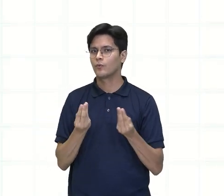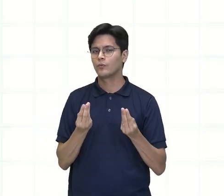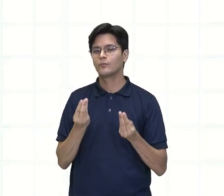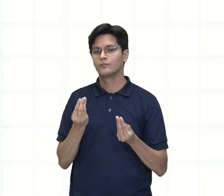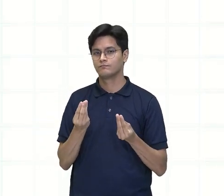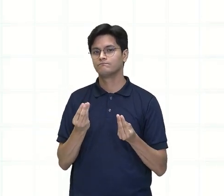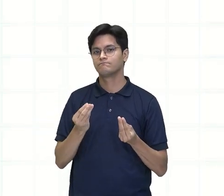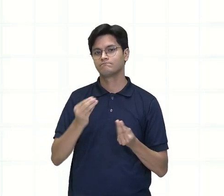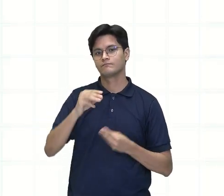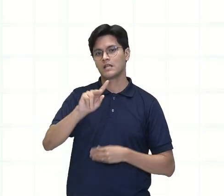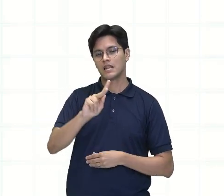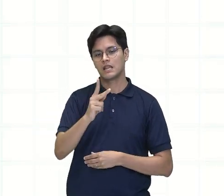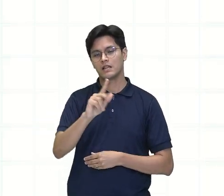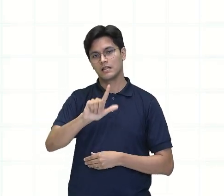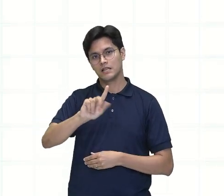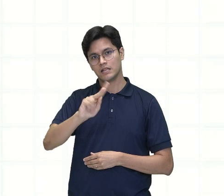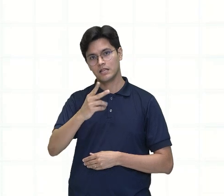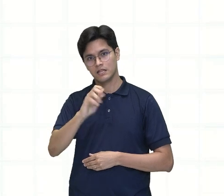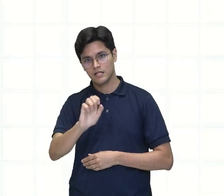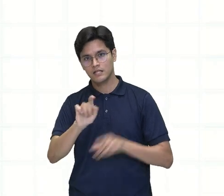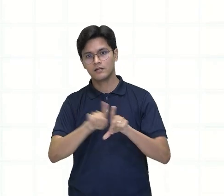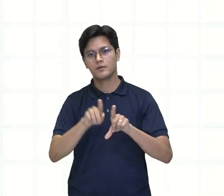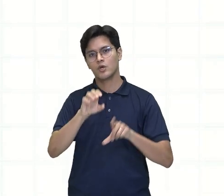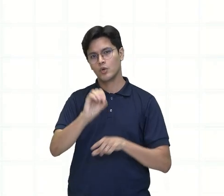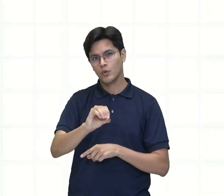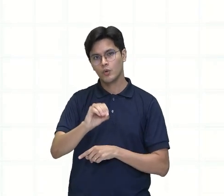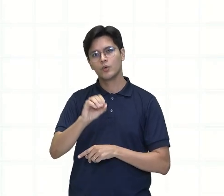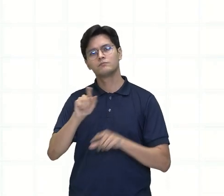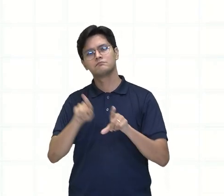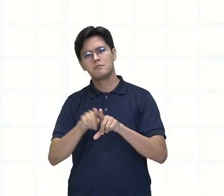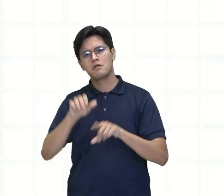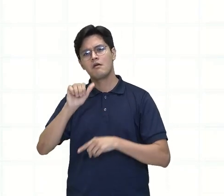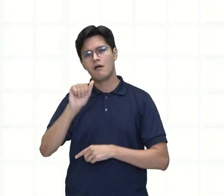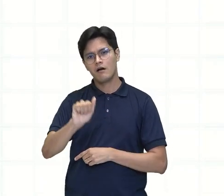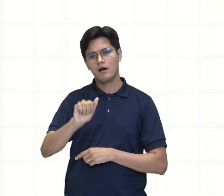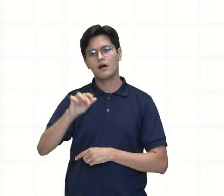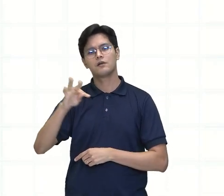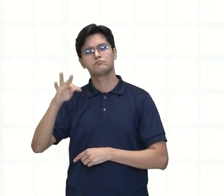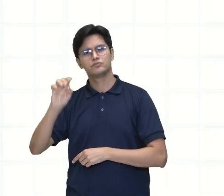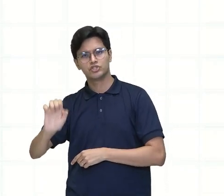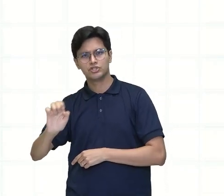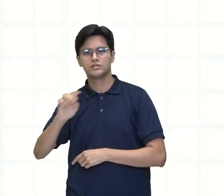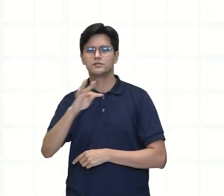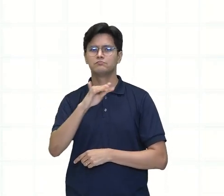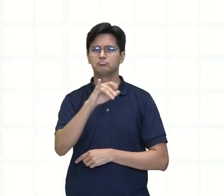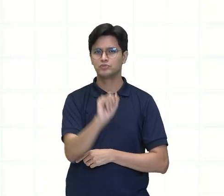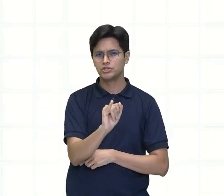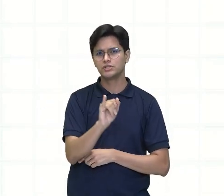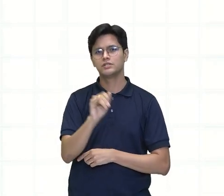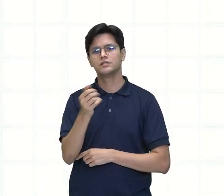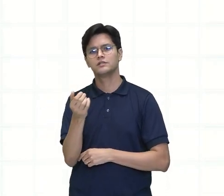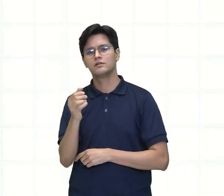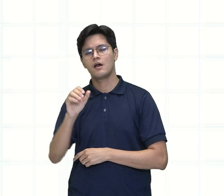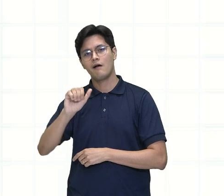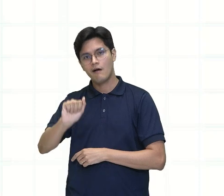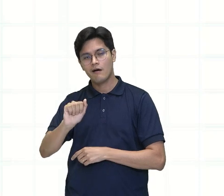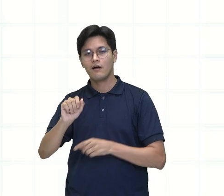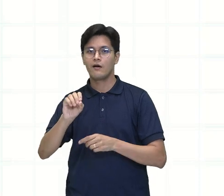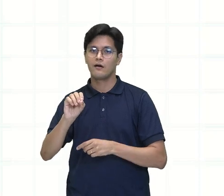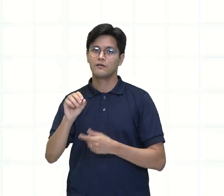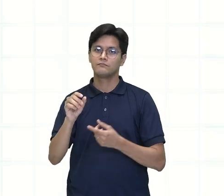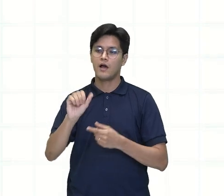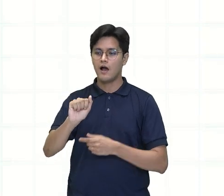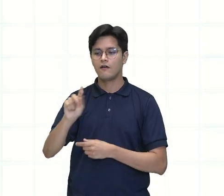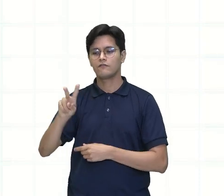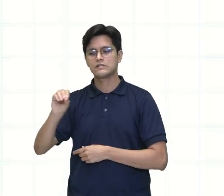o, a, te, ti, a você. Então, por exemplo, I love you. Quem é que está amando? Eu, não